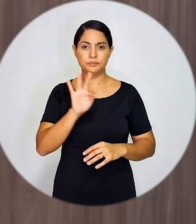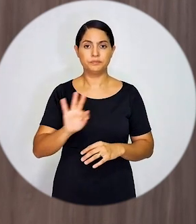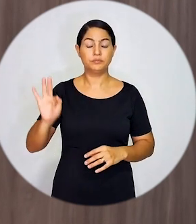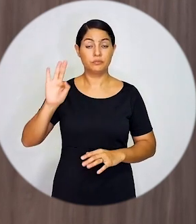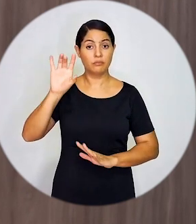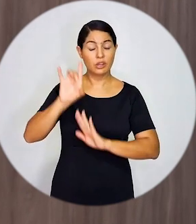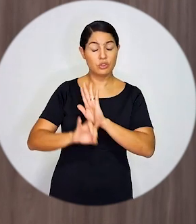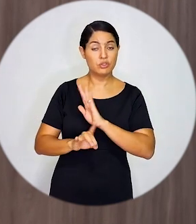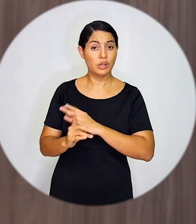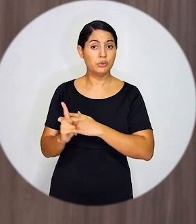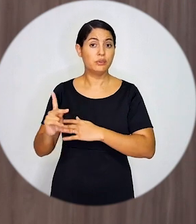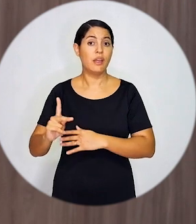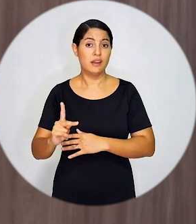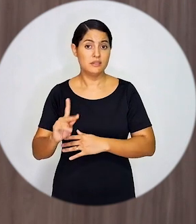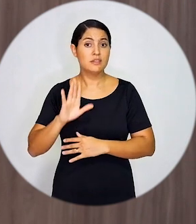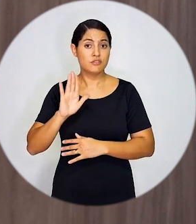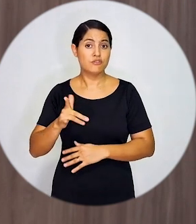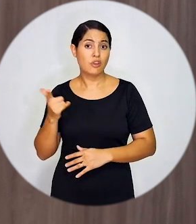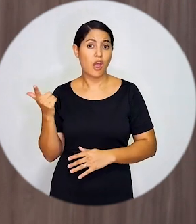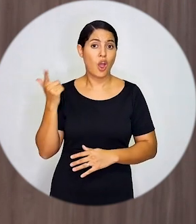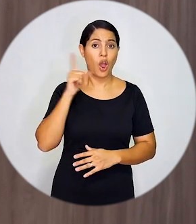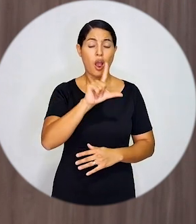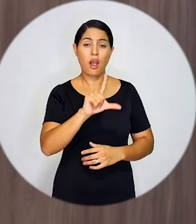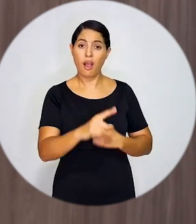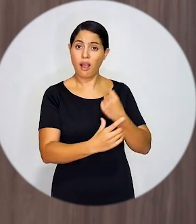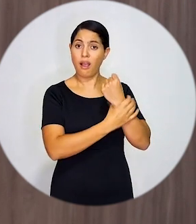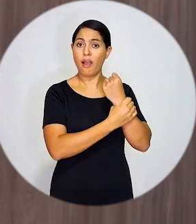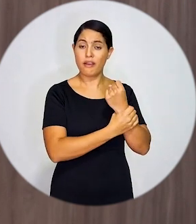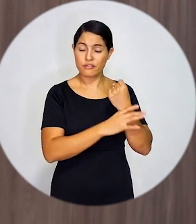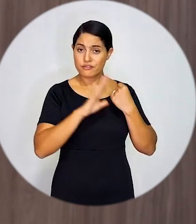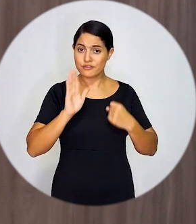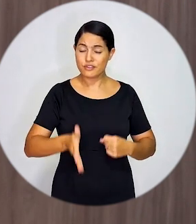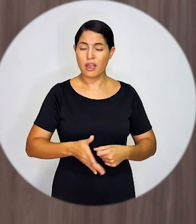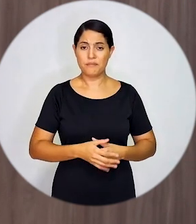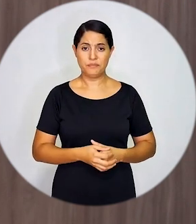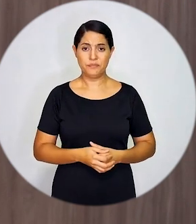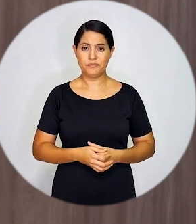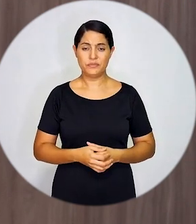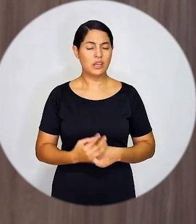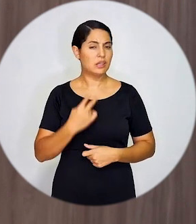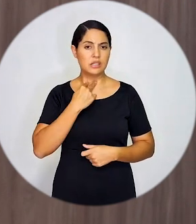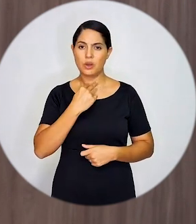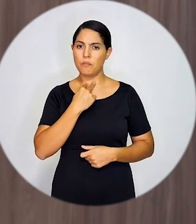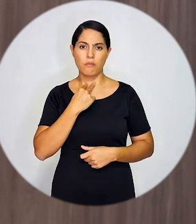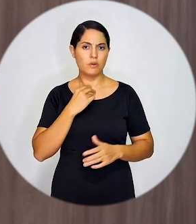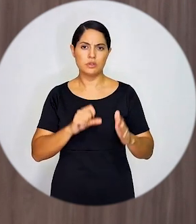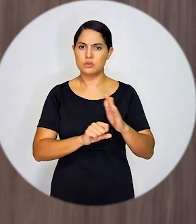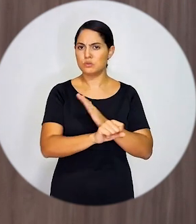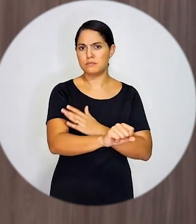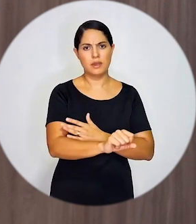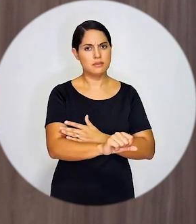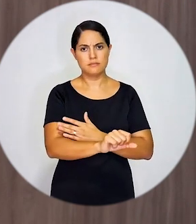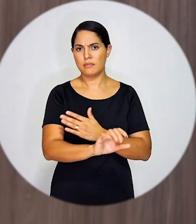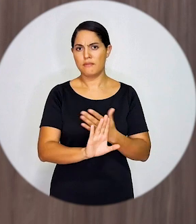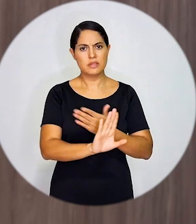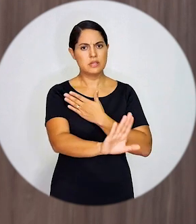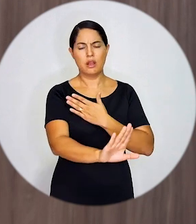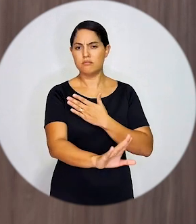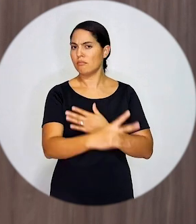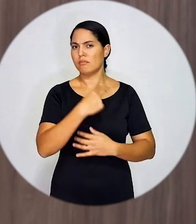advogados públicos federais. É uma prerrogativa que foi conquistada e que não pode